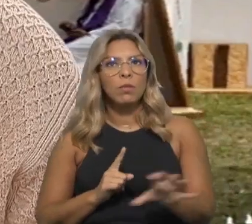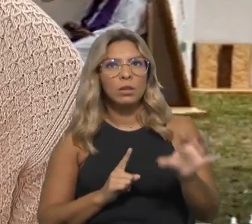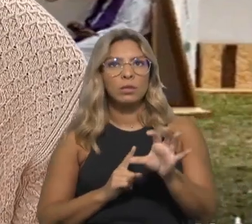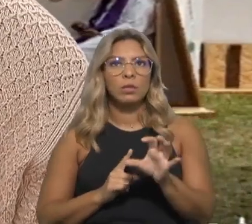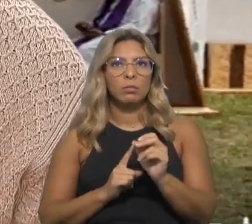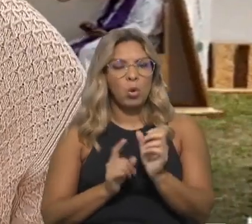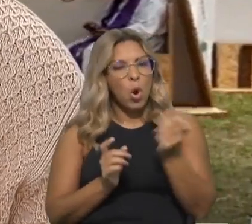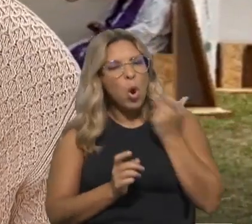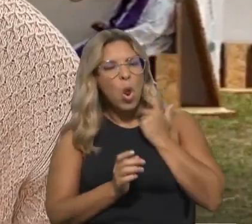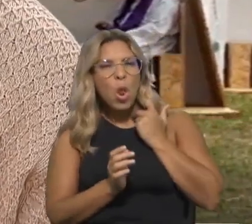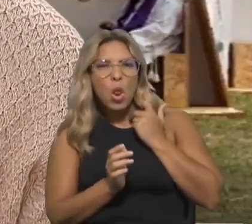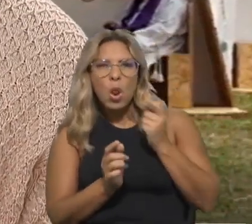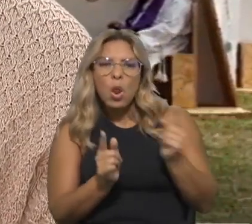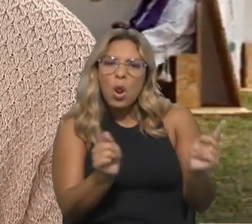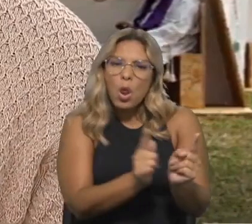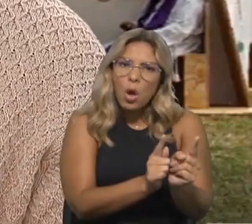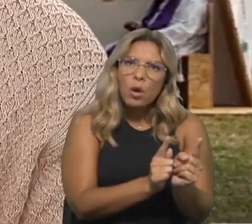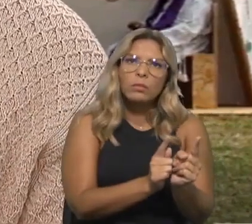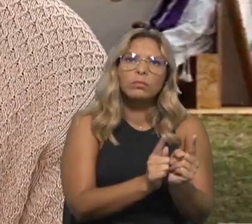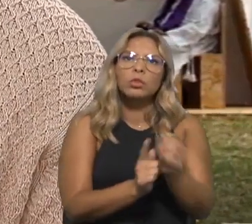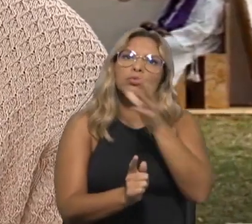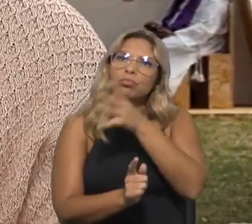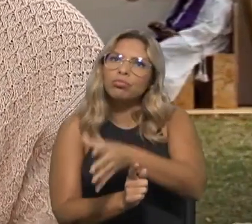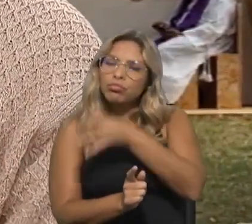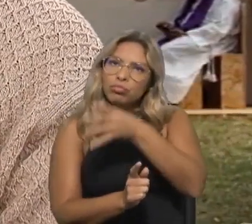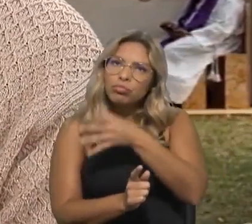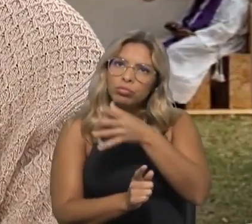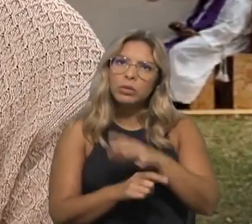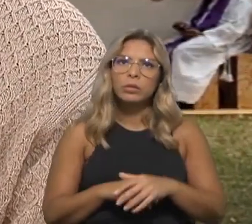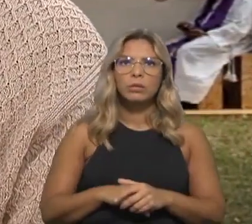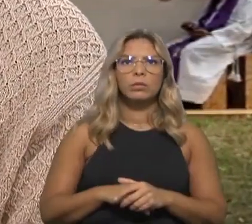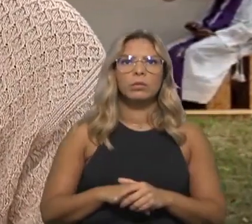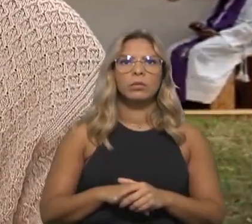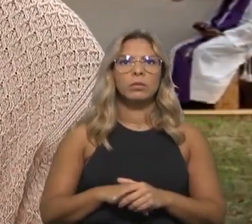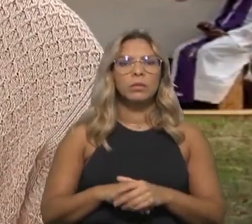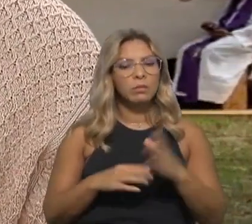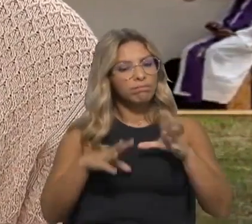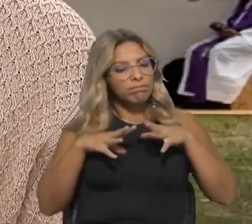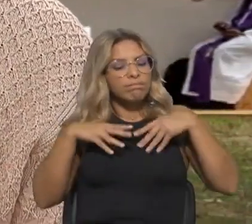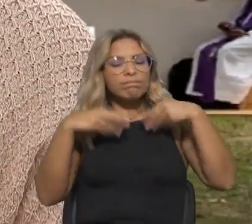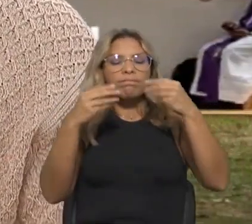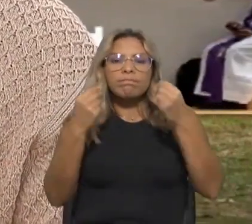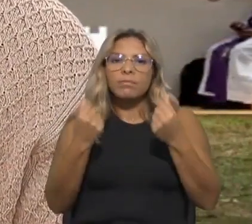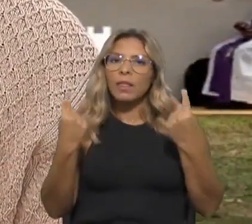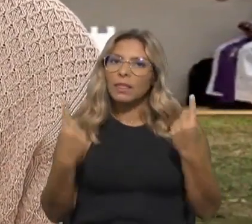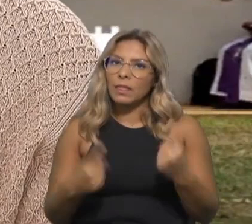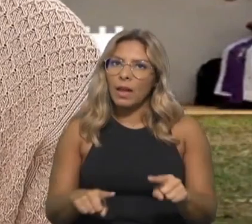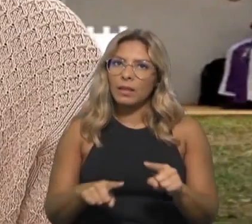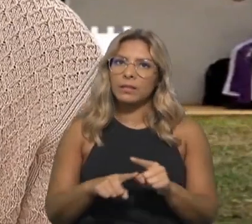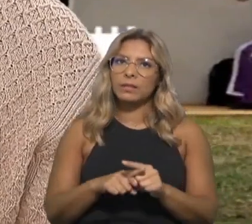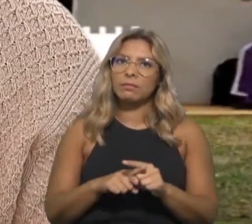Pequenino da experiência cotidiana para dizer o quão de espiritualidade nós podemos